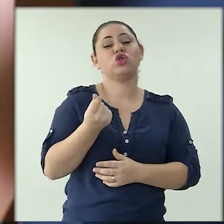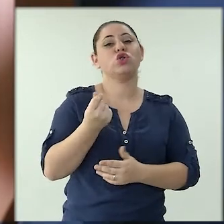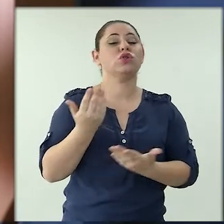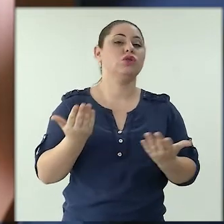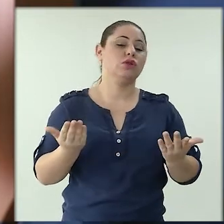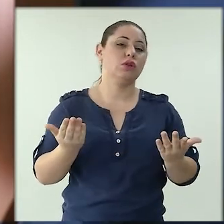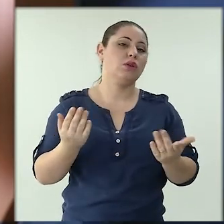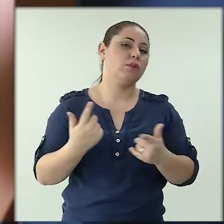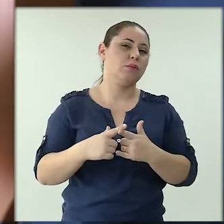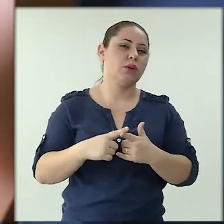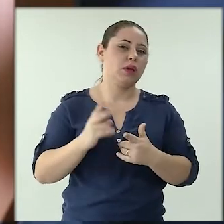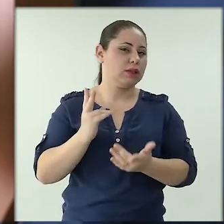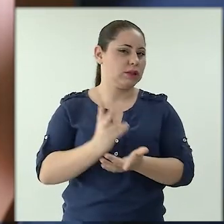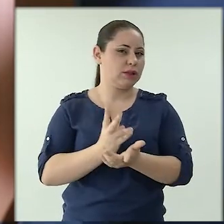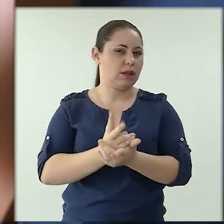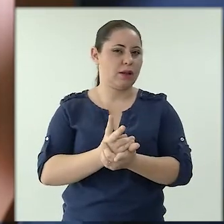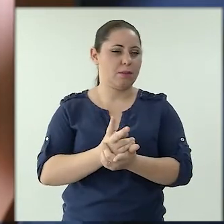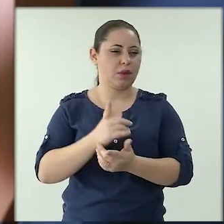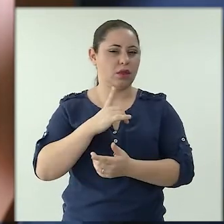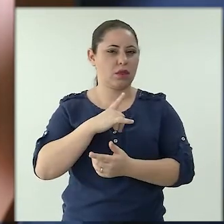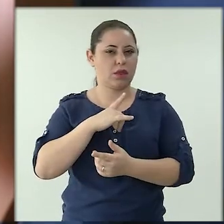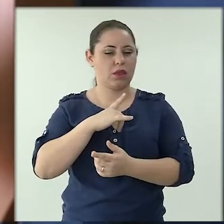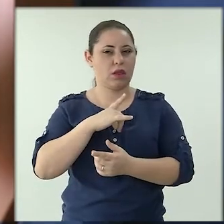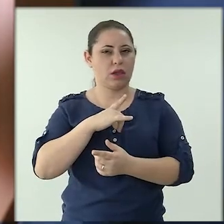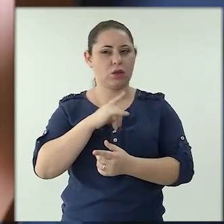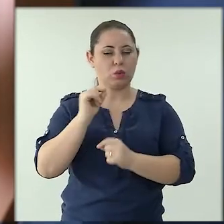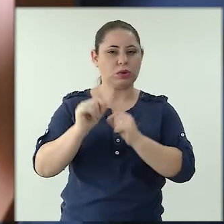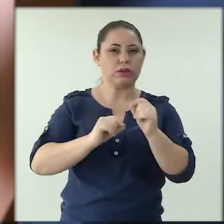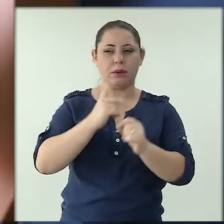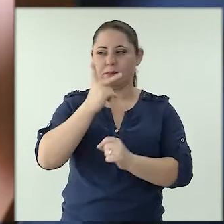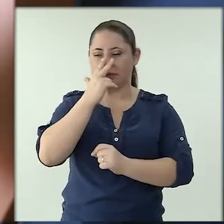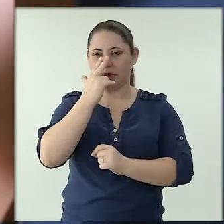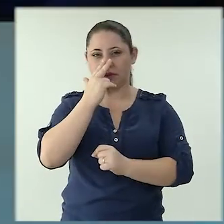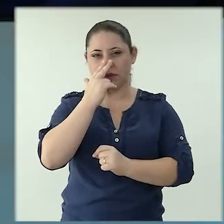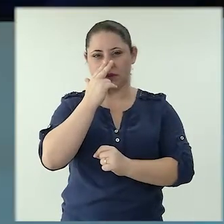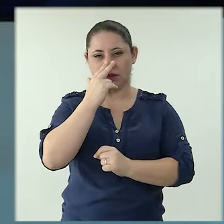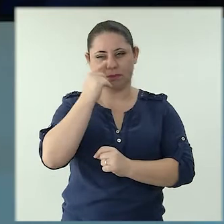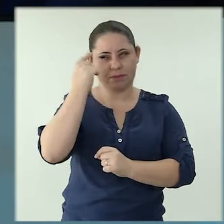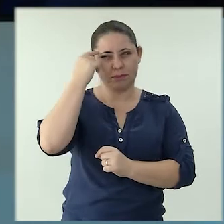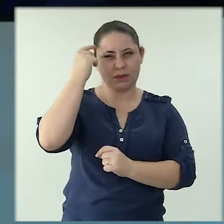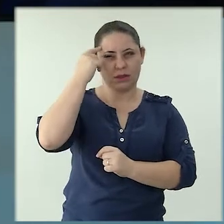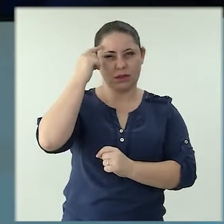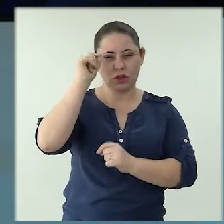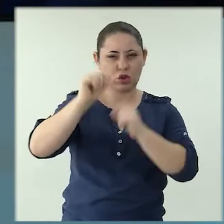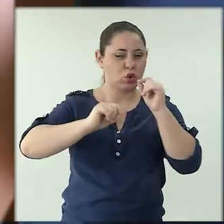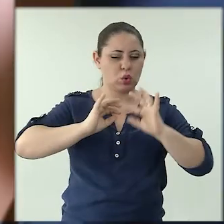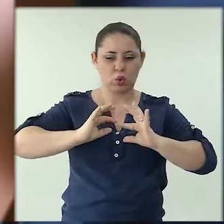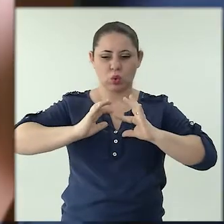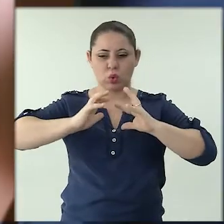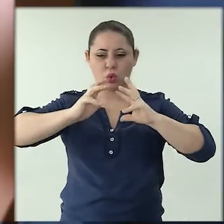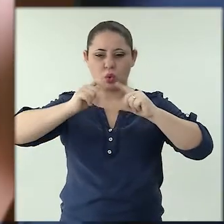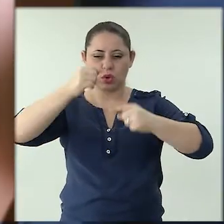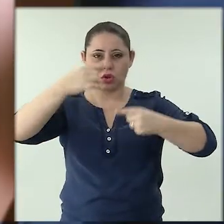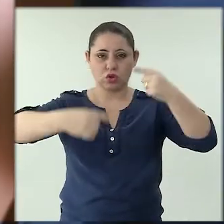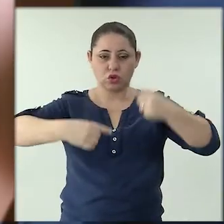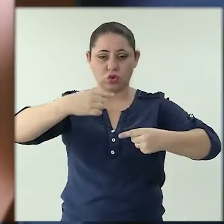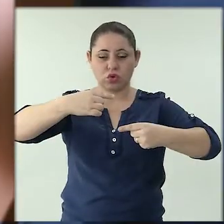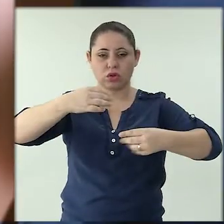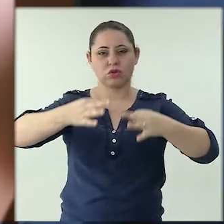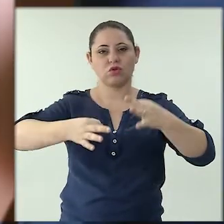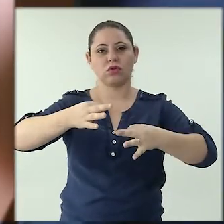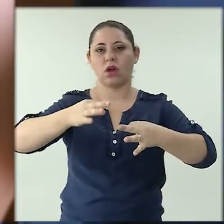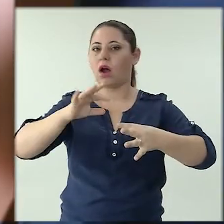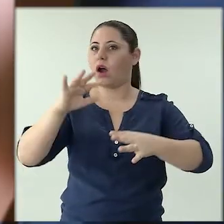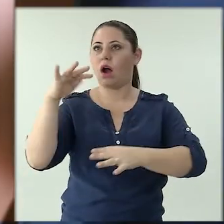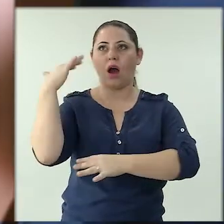os custos, né? Porque a gente sempre tem essa imagem já impregnada no nosso inconsciente coletivo de que tudo que é discutido na